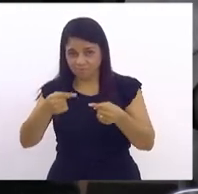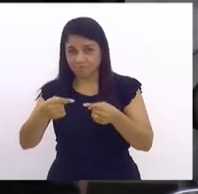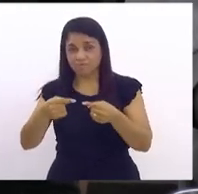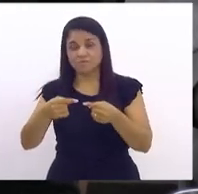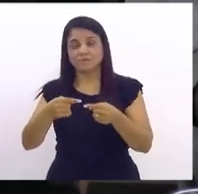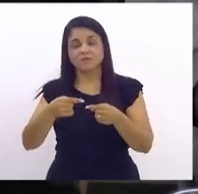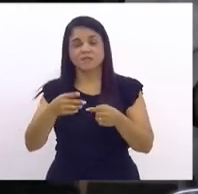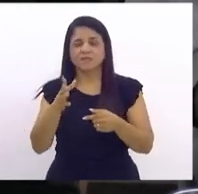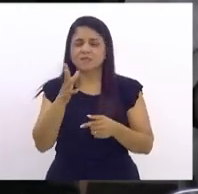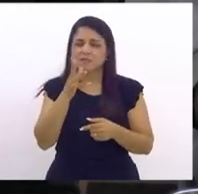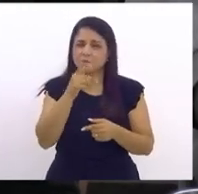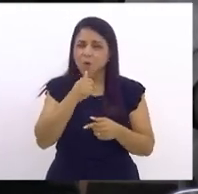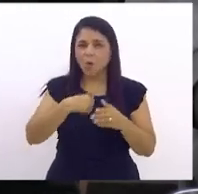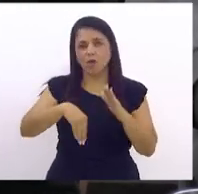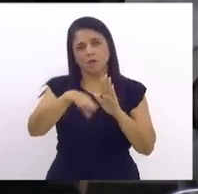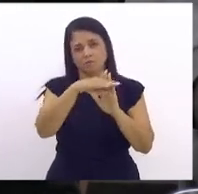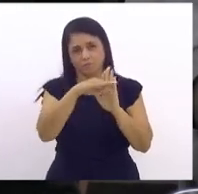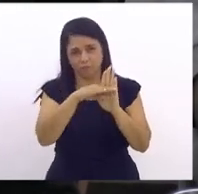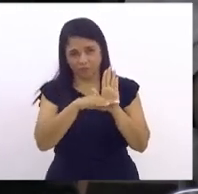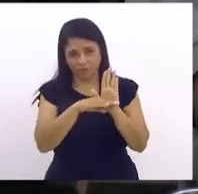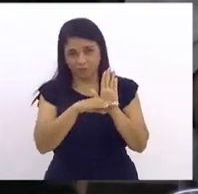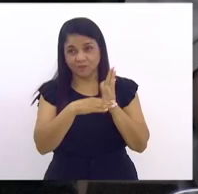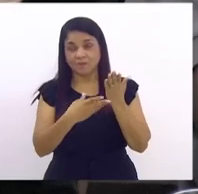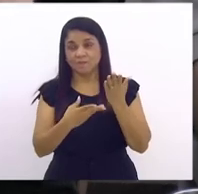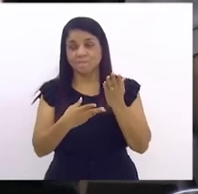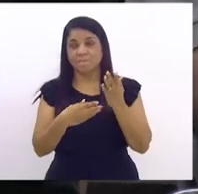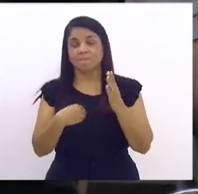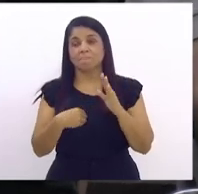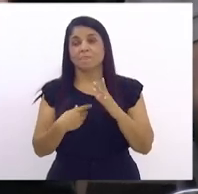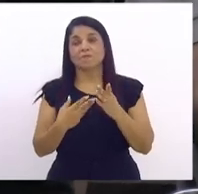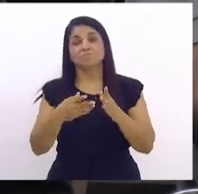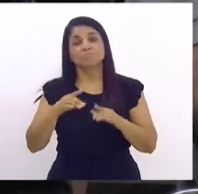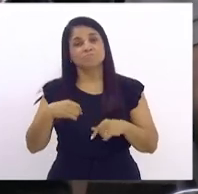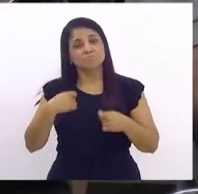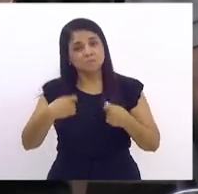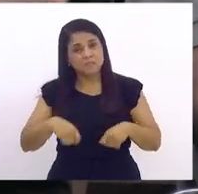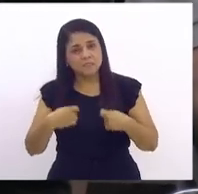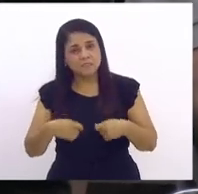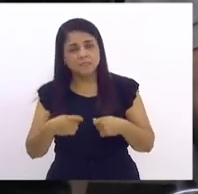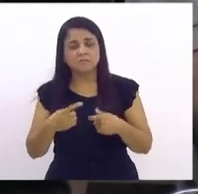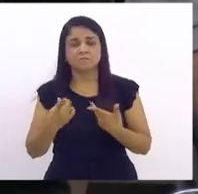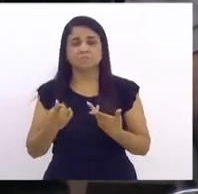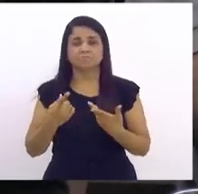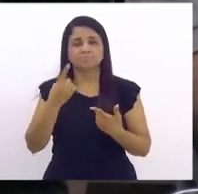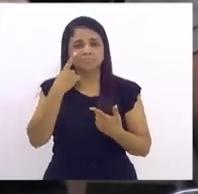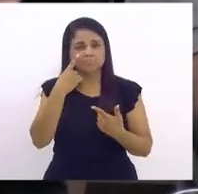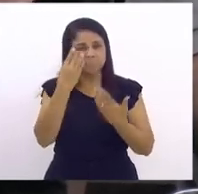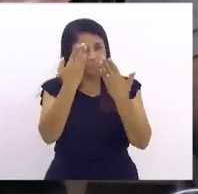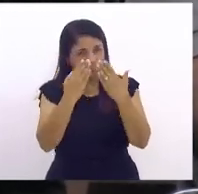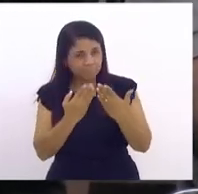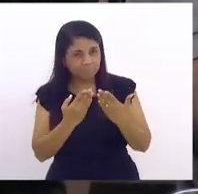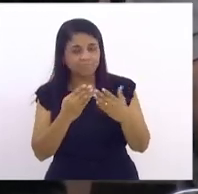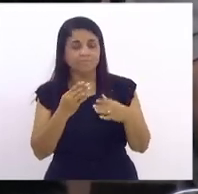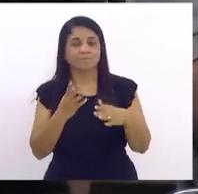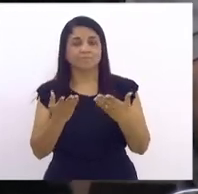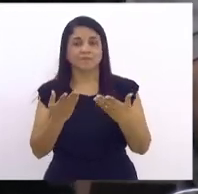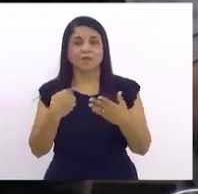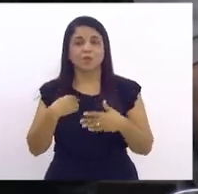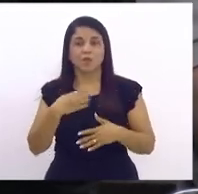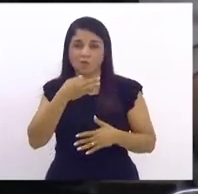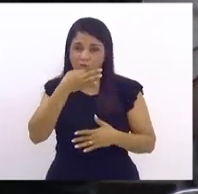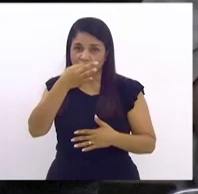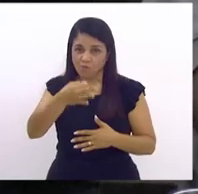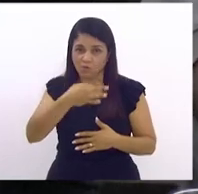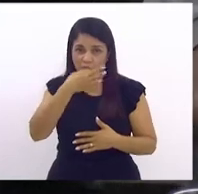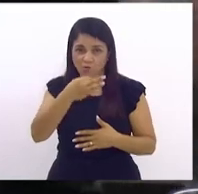muito também a pauta. Mas está começando também a querer se rever esse conceito. Mas eu advogo que a gente devia